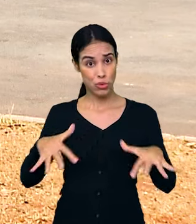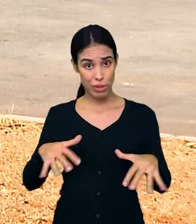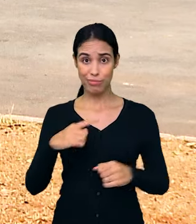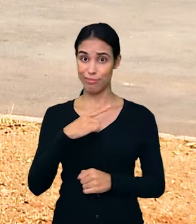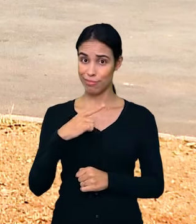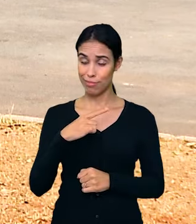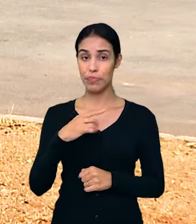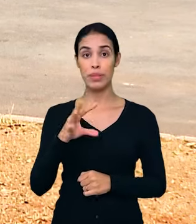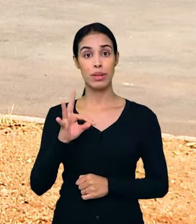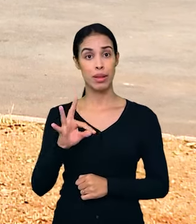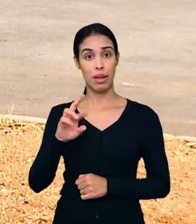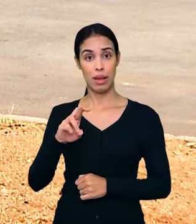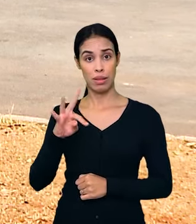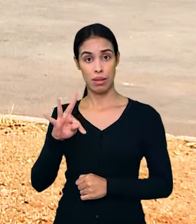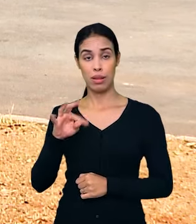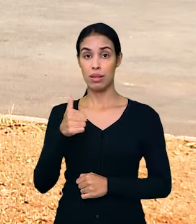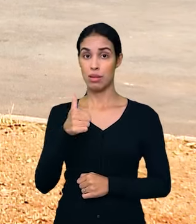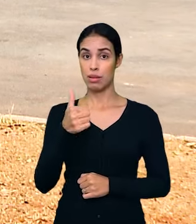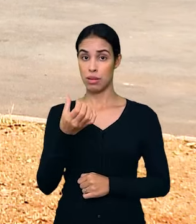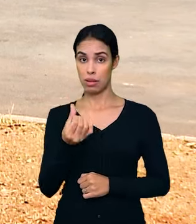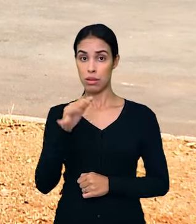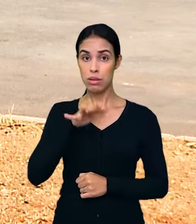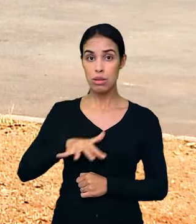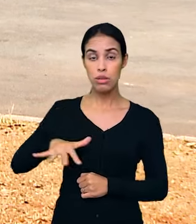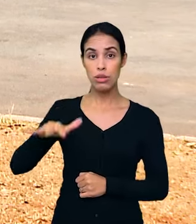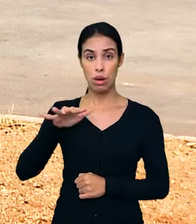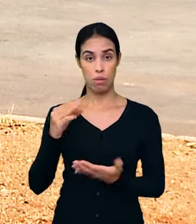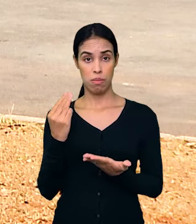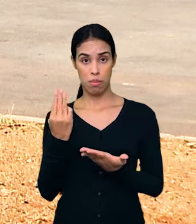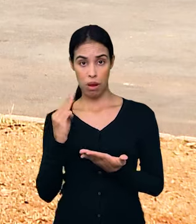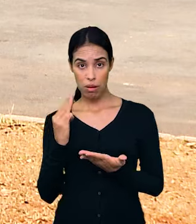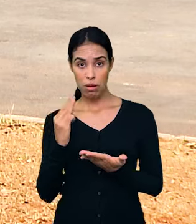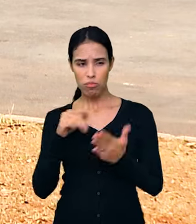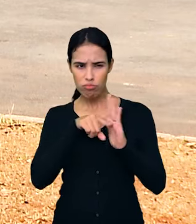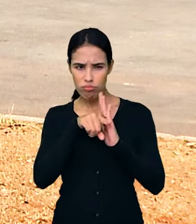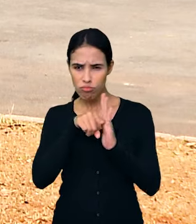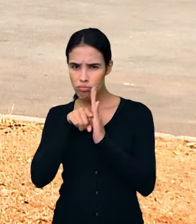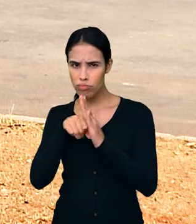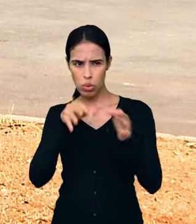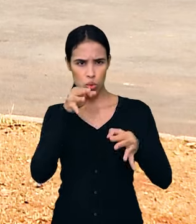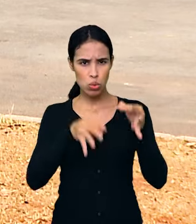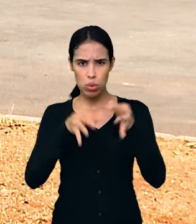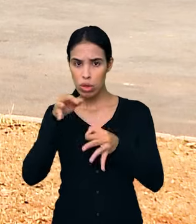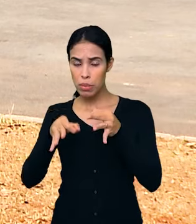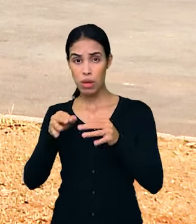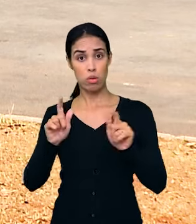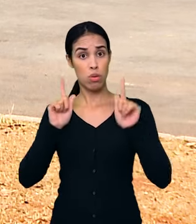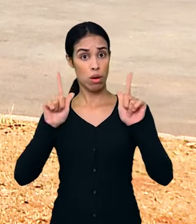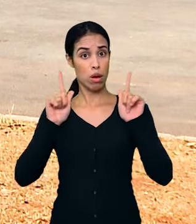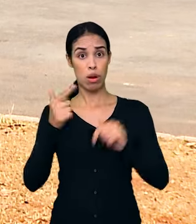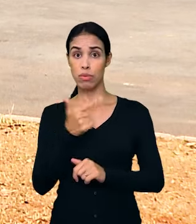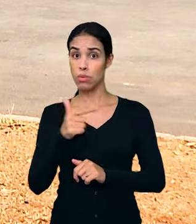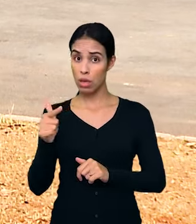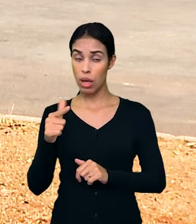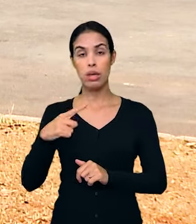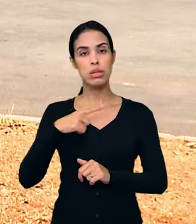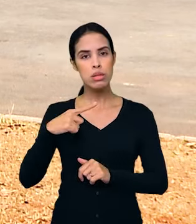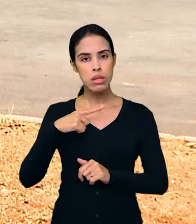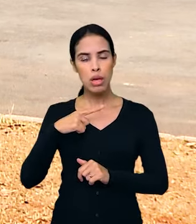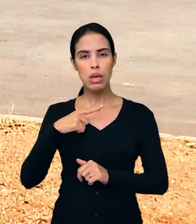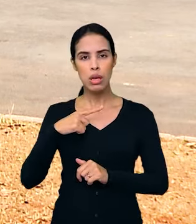sociedade. O Tribunal Regional do Trabalho da 16ª Região, no Maranhão, considerou que não houve uma greve e sim